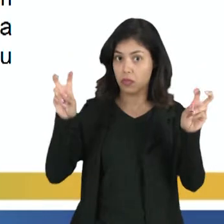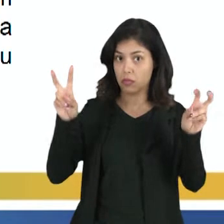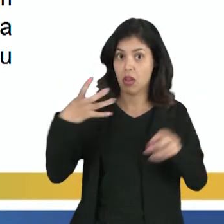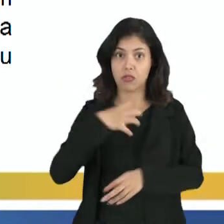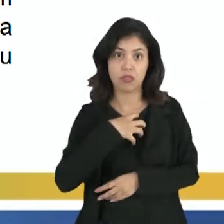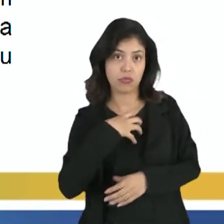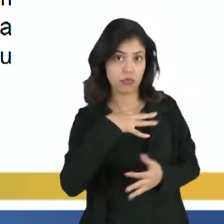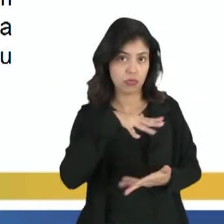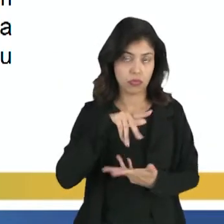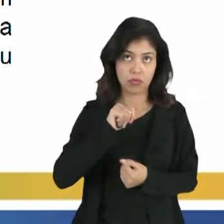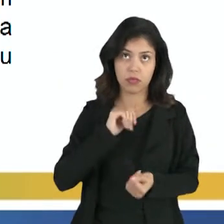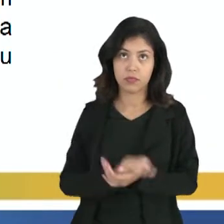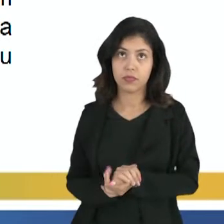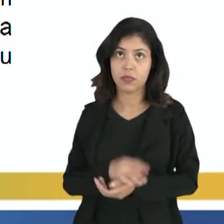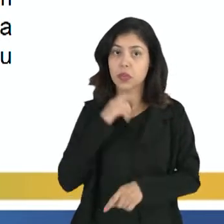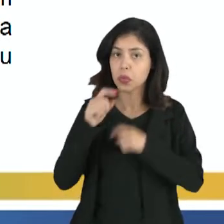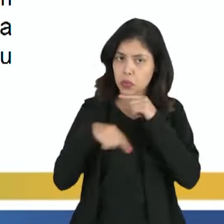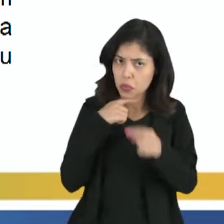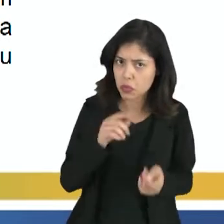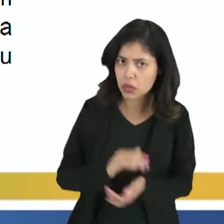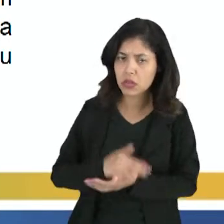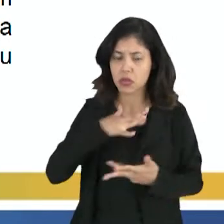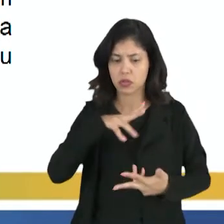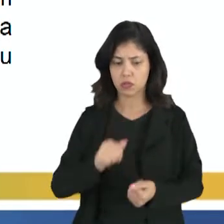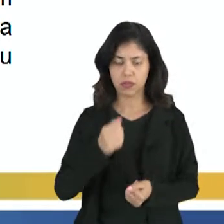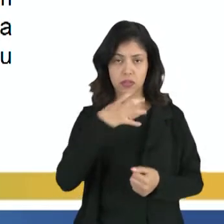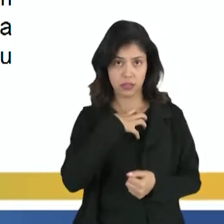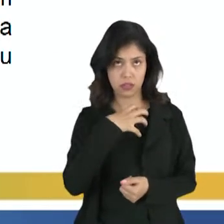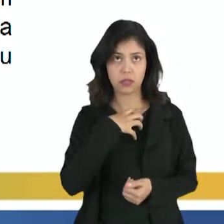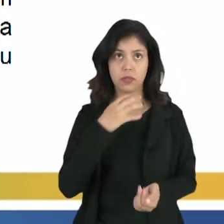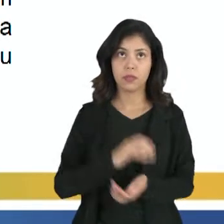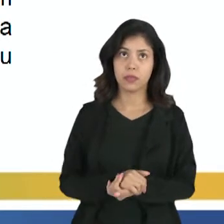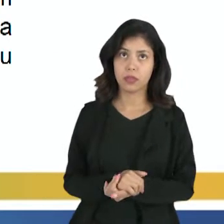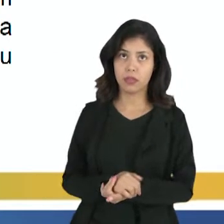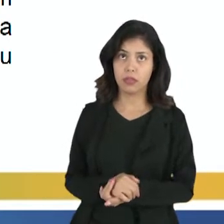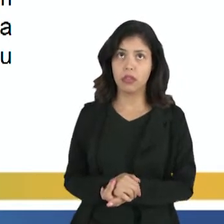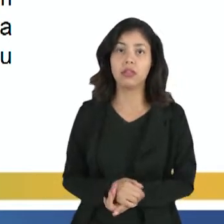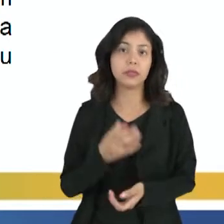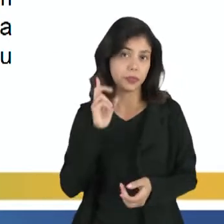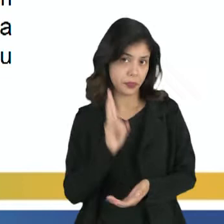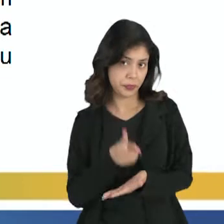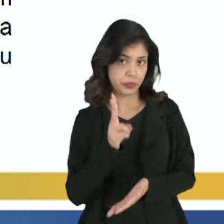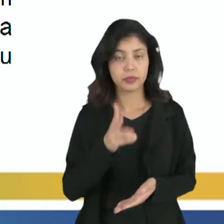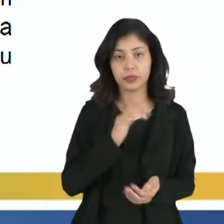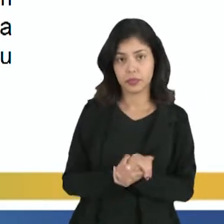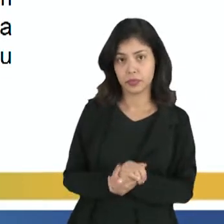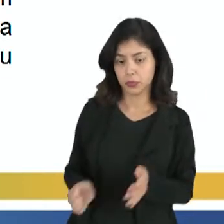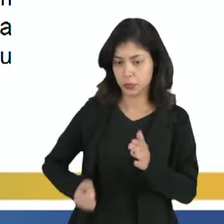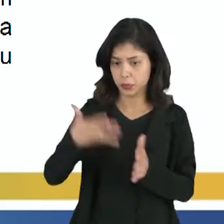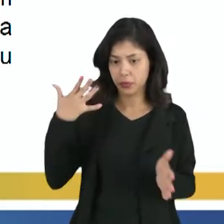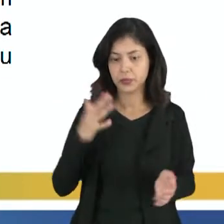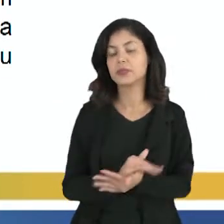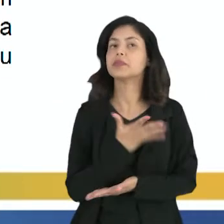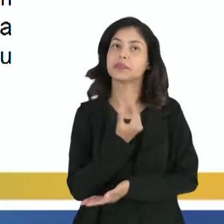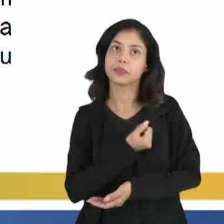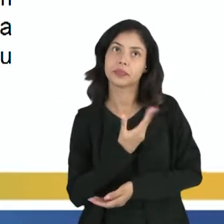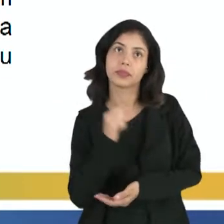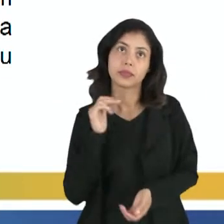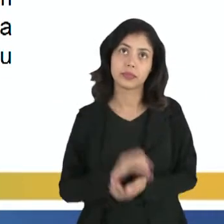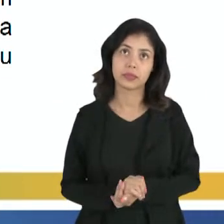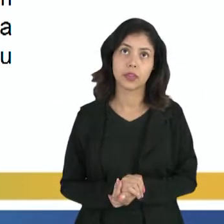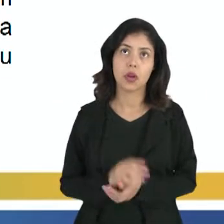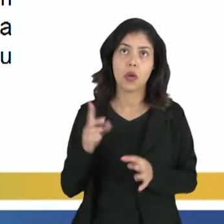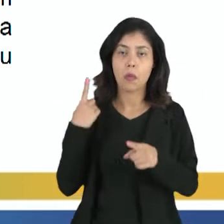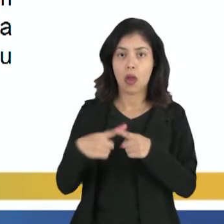sentido do mundo. Não duvido de que o mundo tenha sentido. Deve ter mesmo muitos, inúmeros, pois